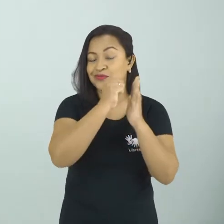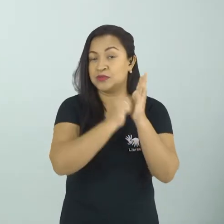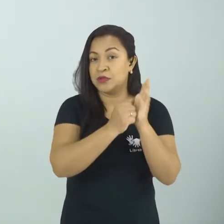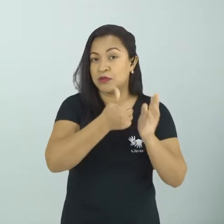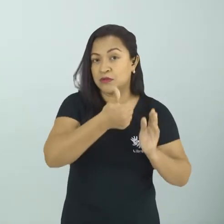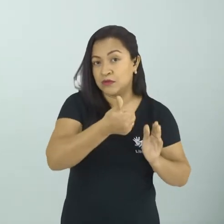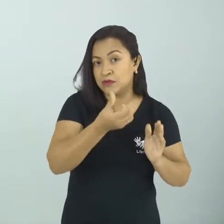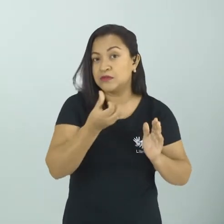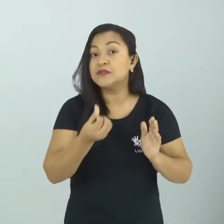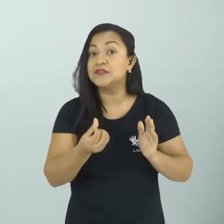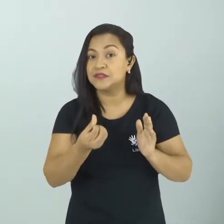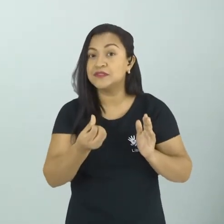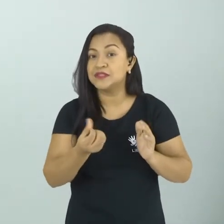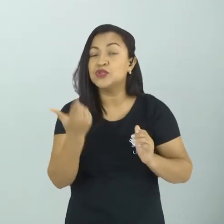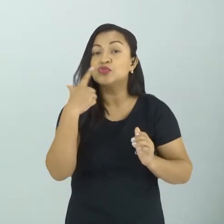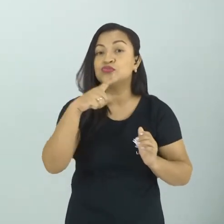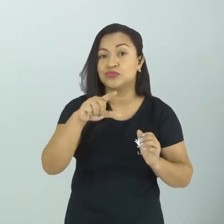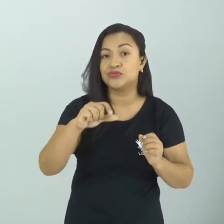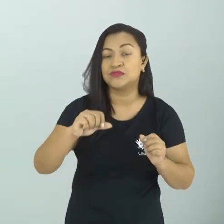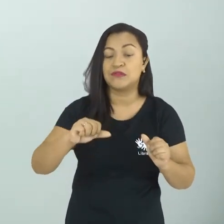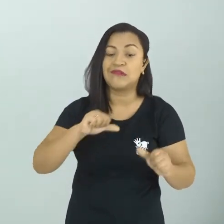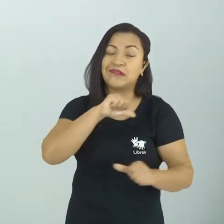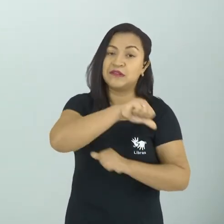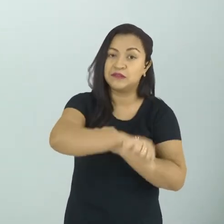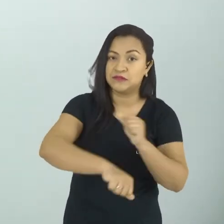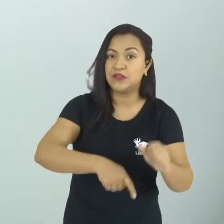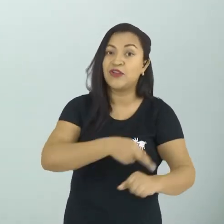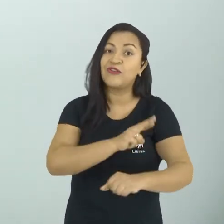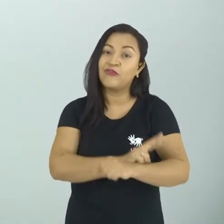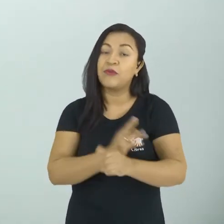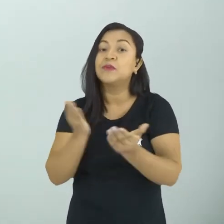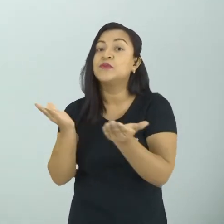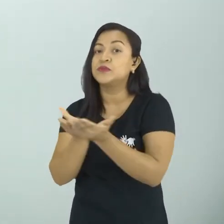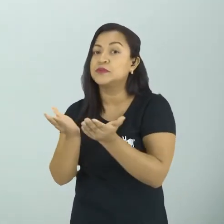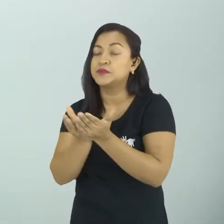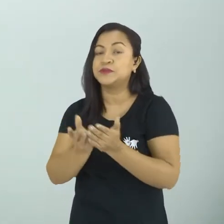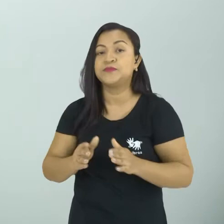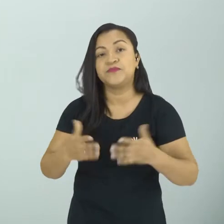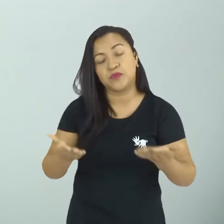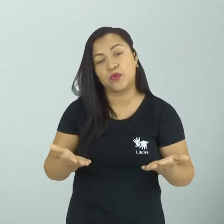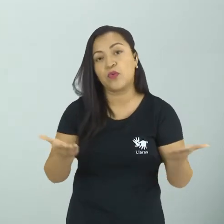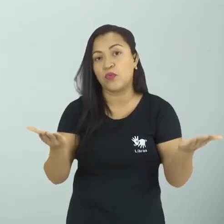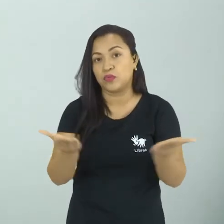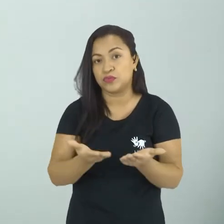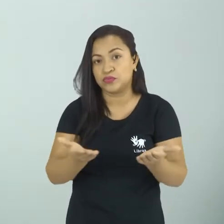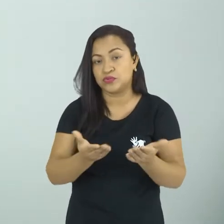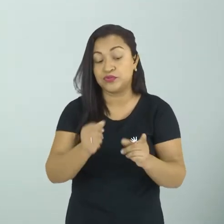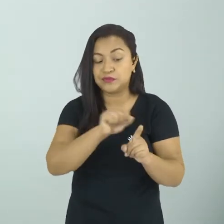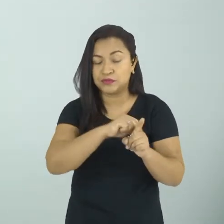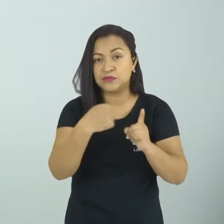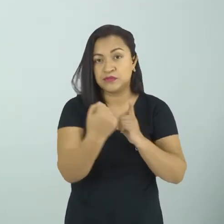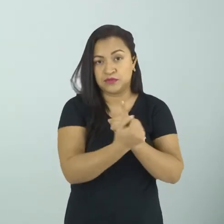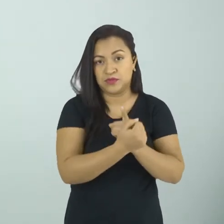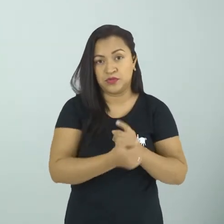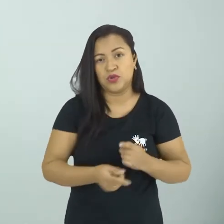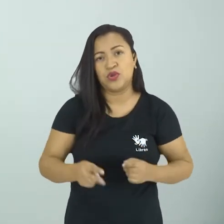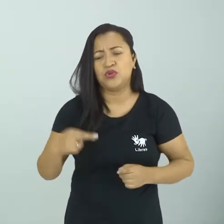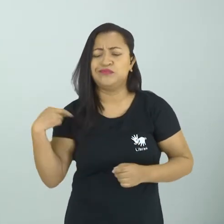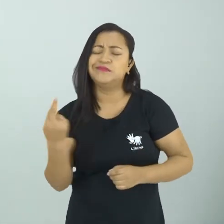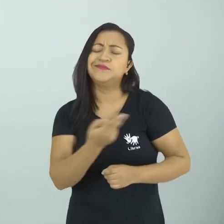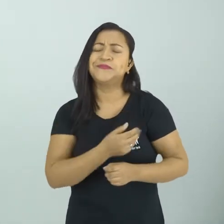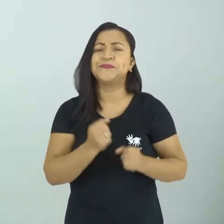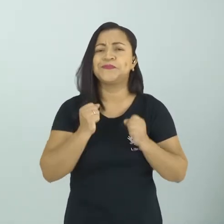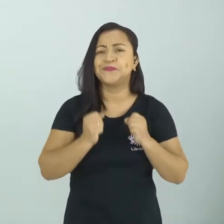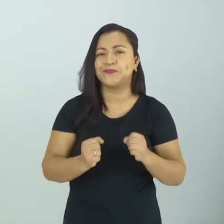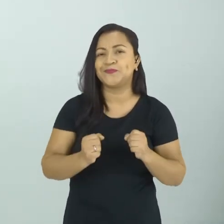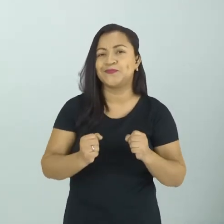as reformas, né, que aconteceram, a reforma protestante. Então, hoje, na nossa sociedade, nós podemos